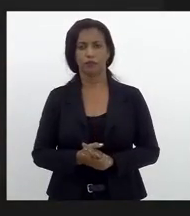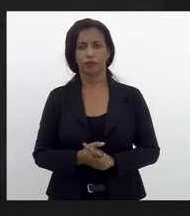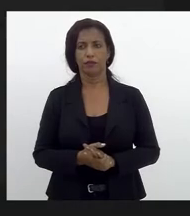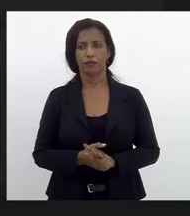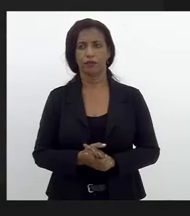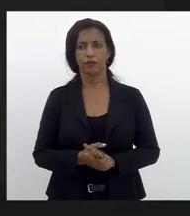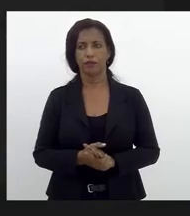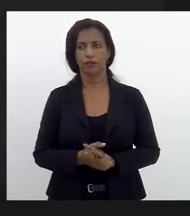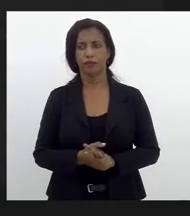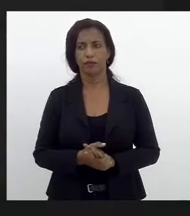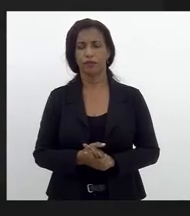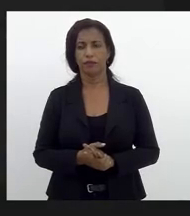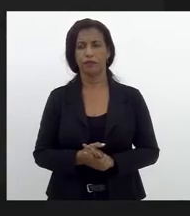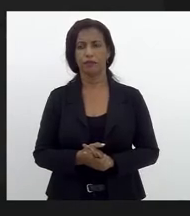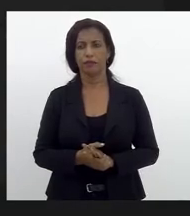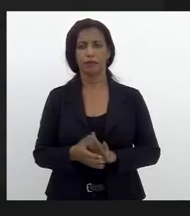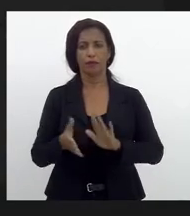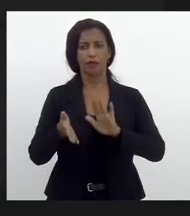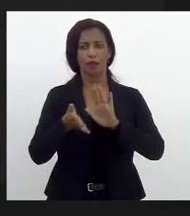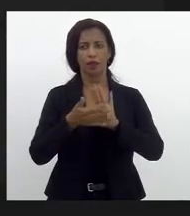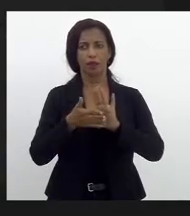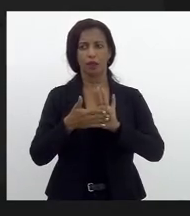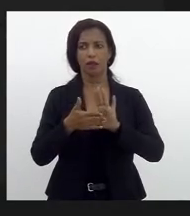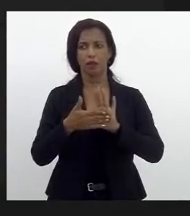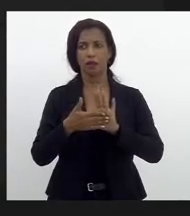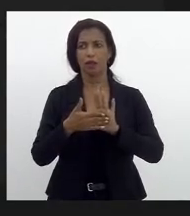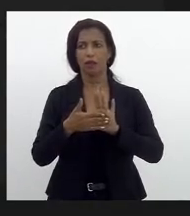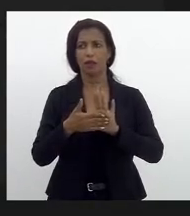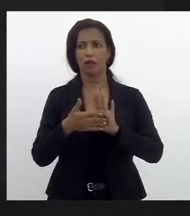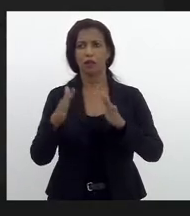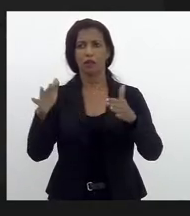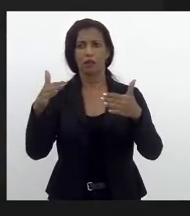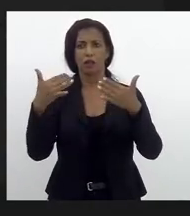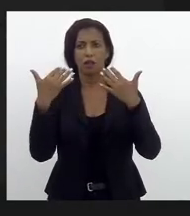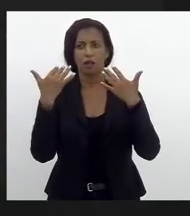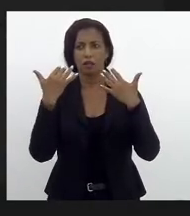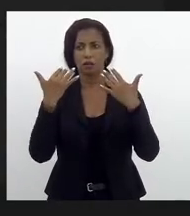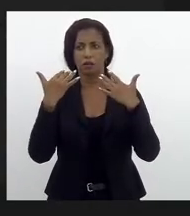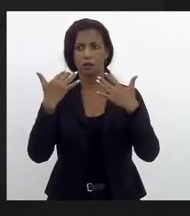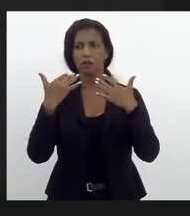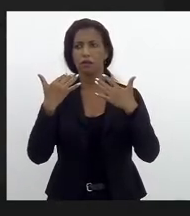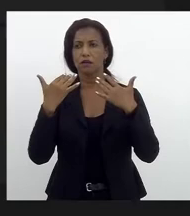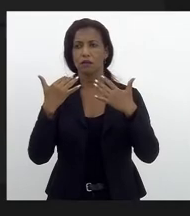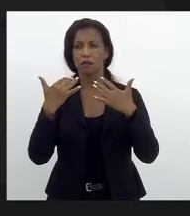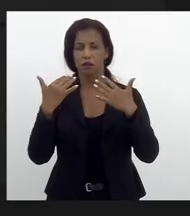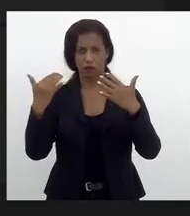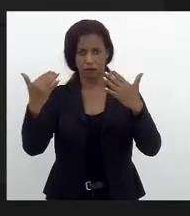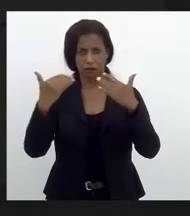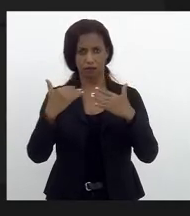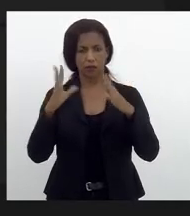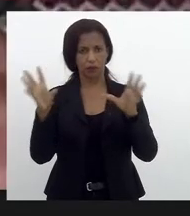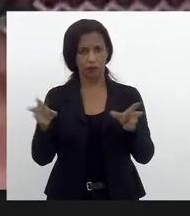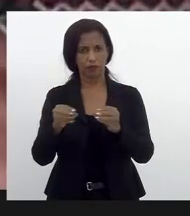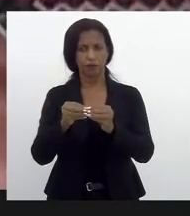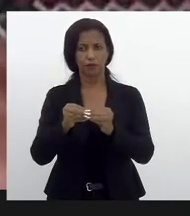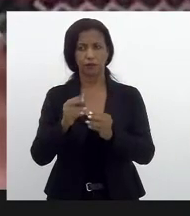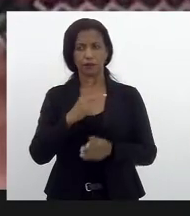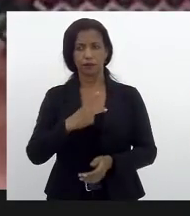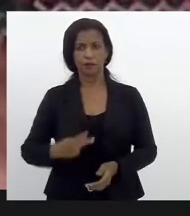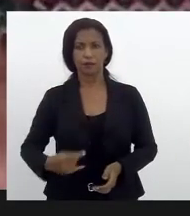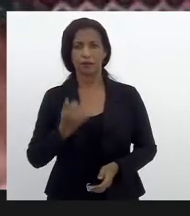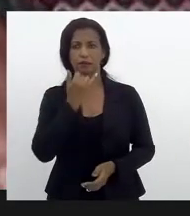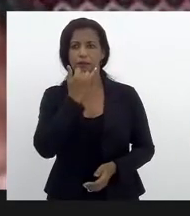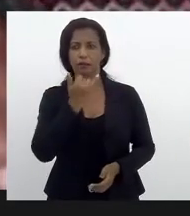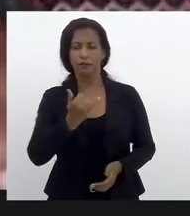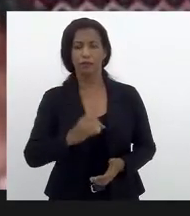Sim. Pelo permitir parecer, deputado Ferreira. Só chamar atenção, eu não... Pois não? Só para concluir, presidente,